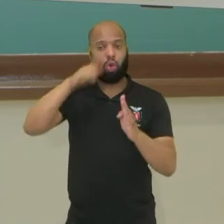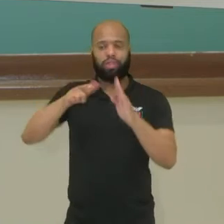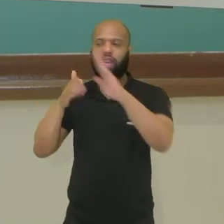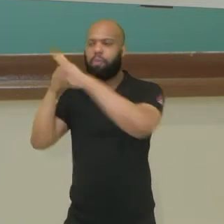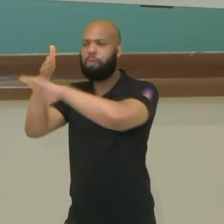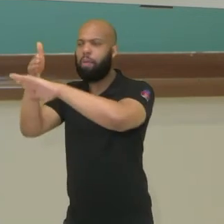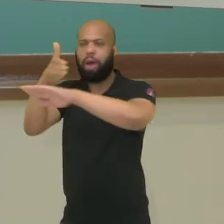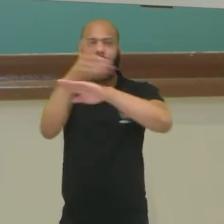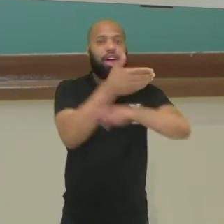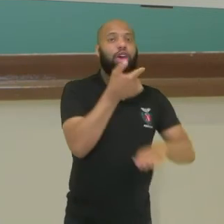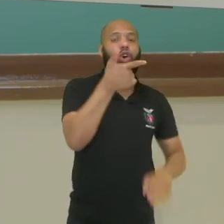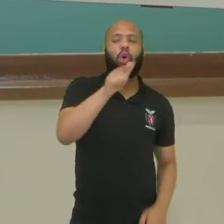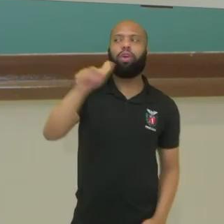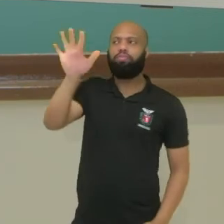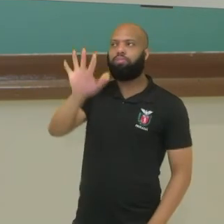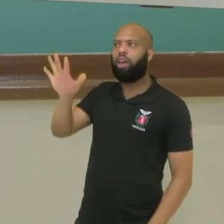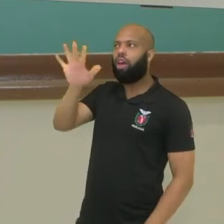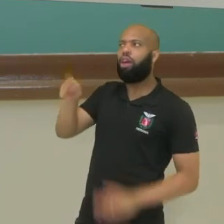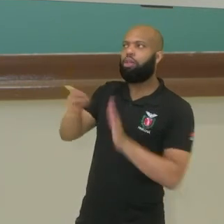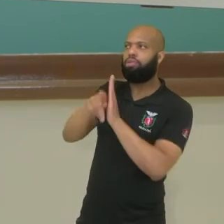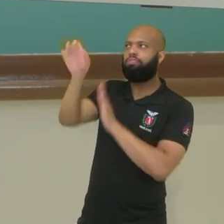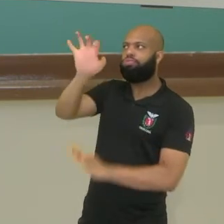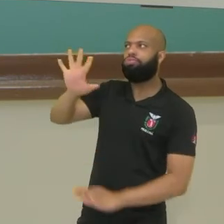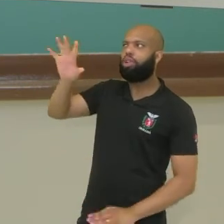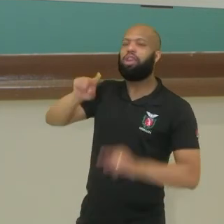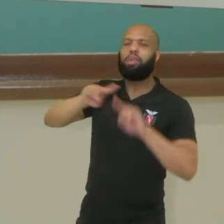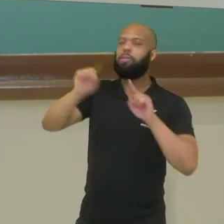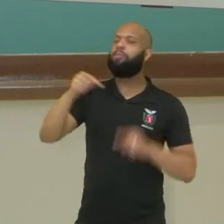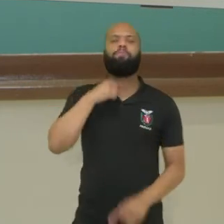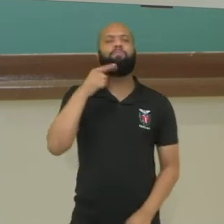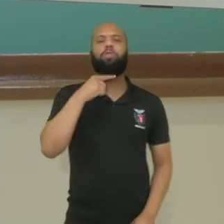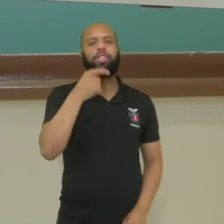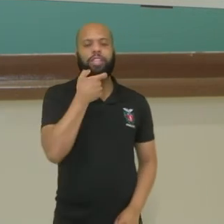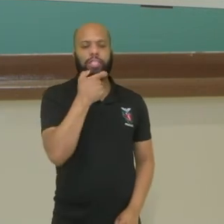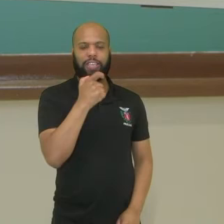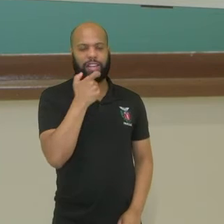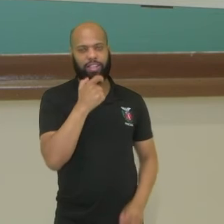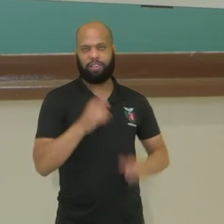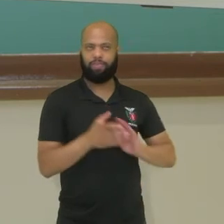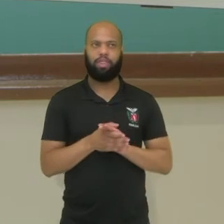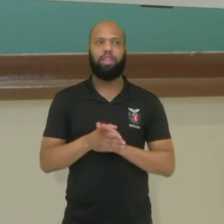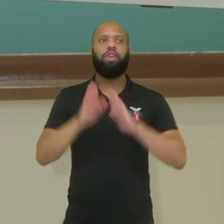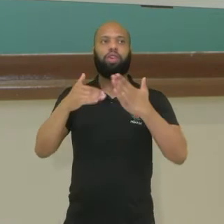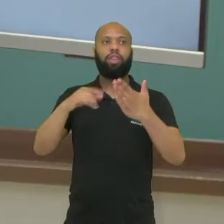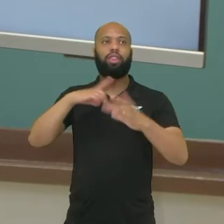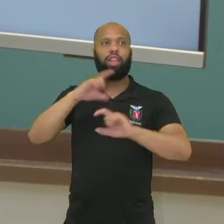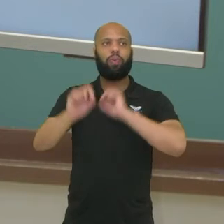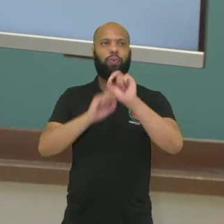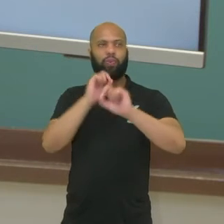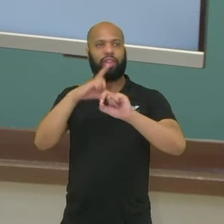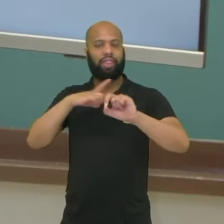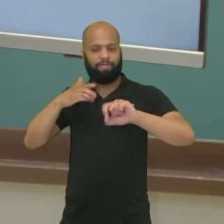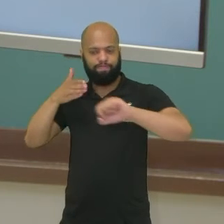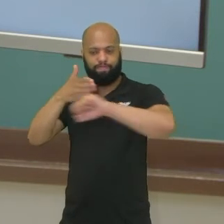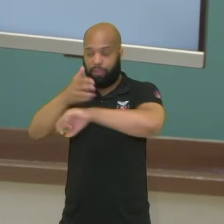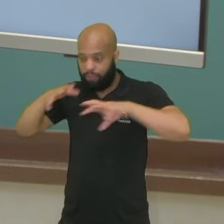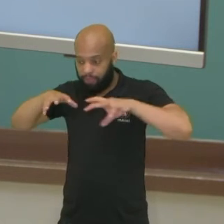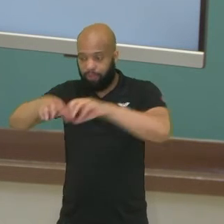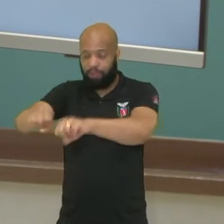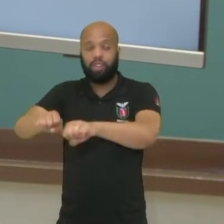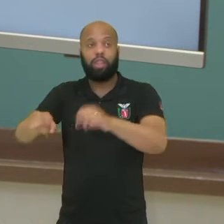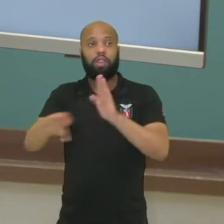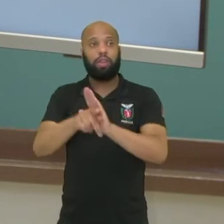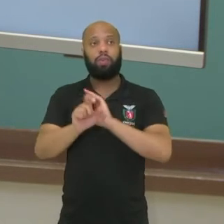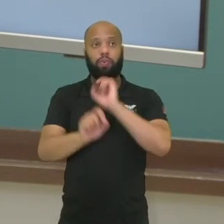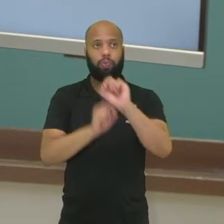da Europa, mas não consegue conquistar a Inglaterra, né? Vai invadir a Península Ibérica. Quando a gente fala em